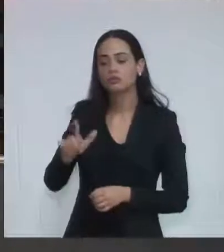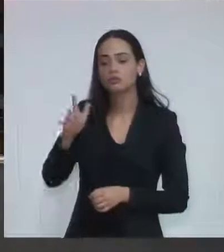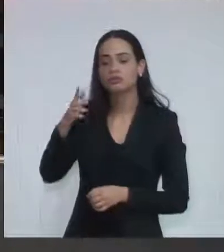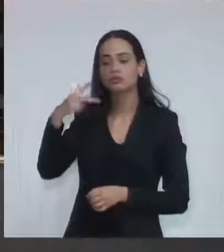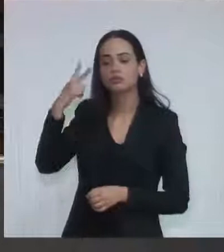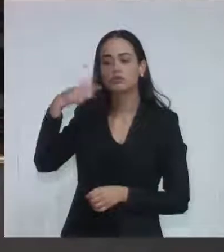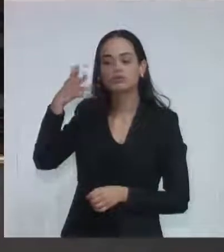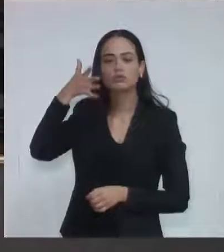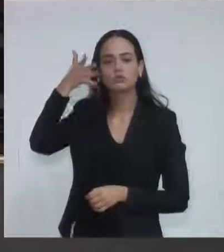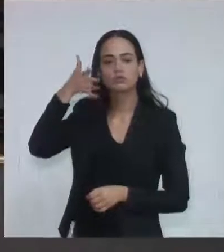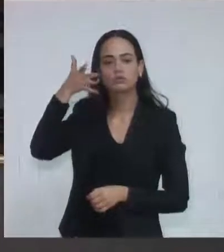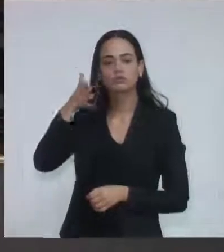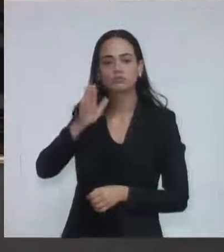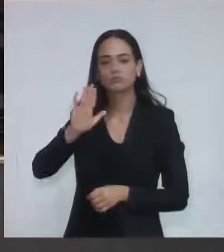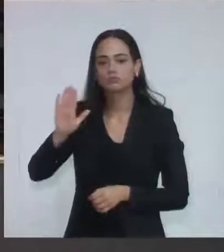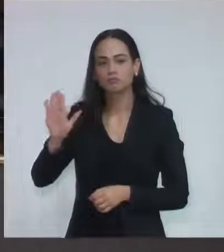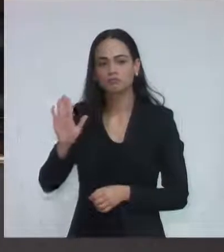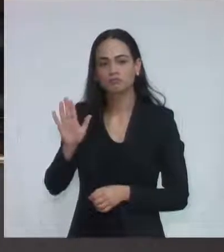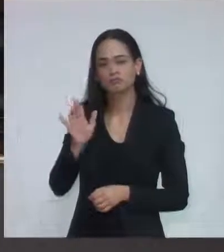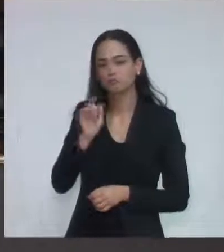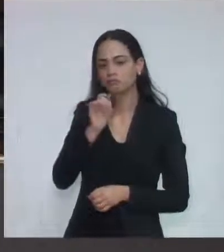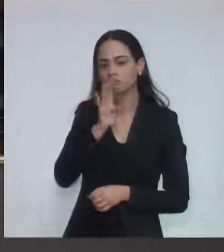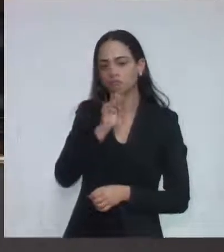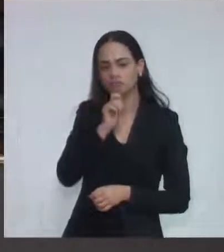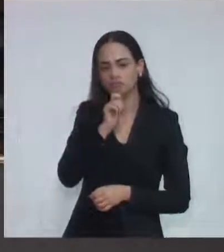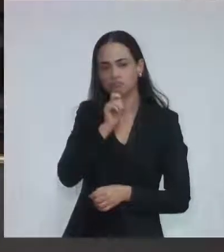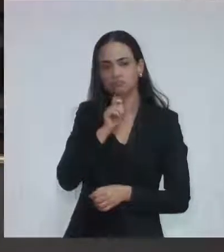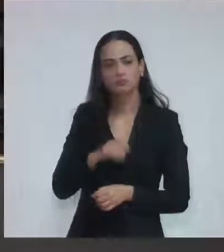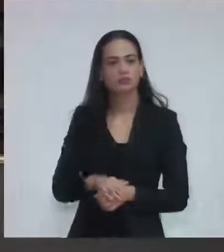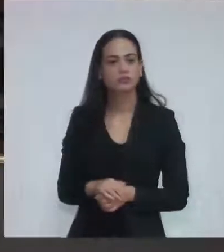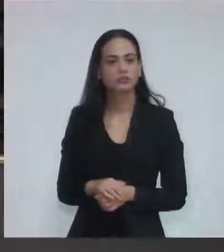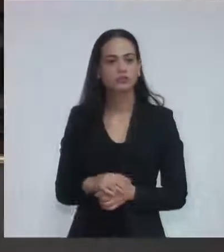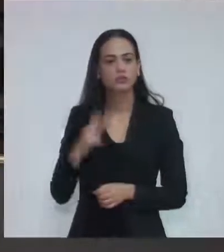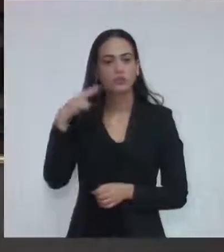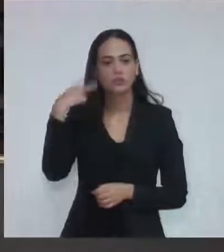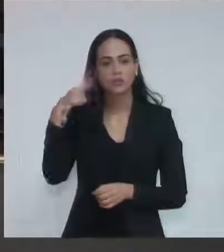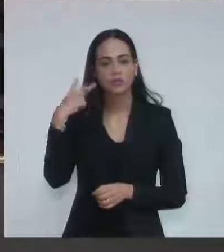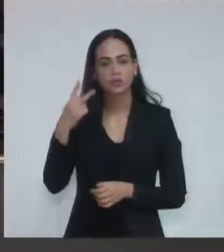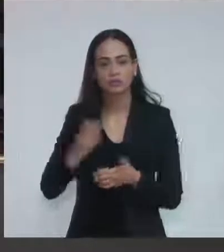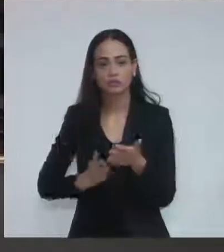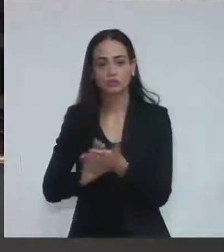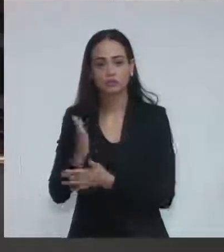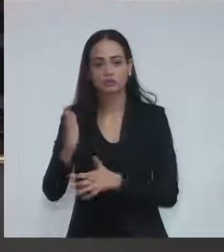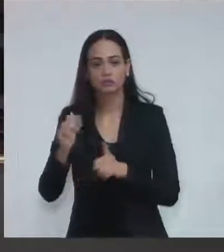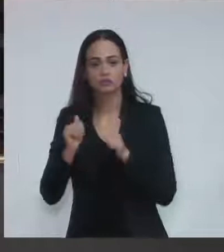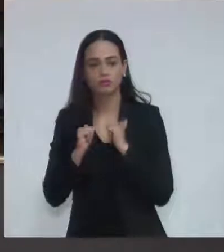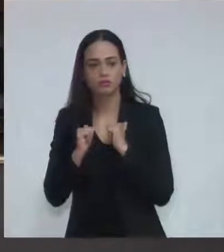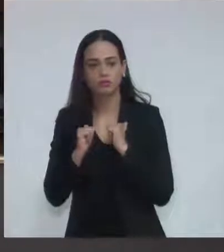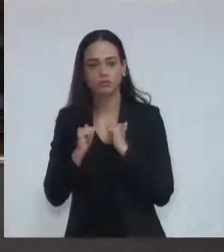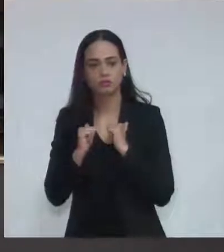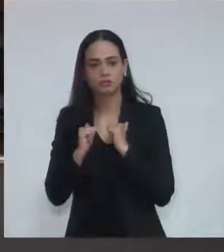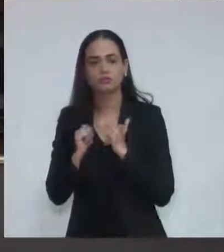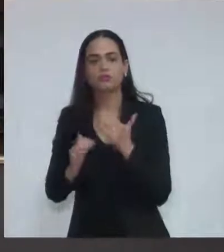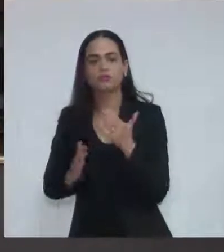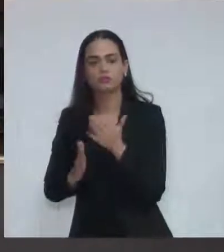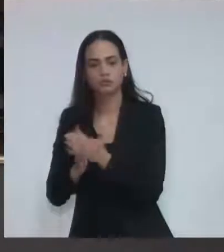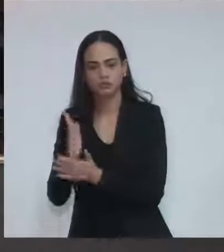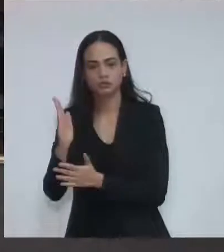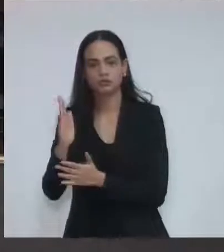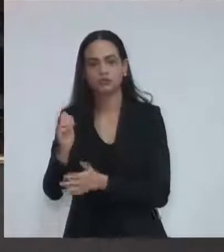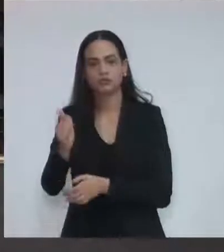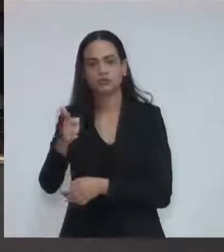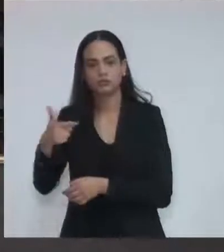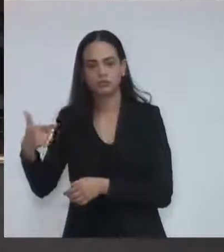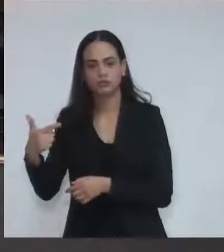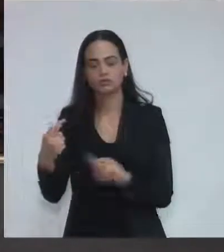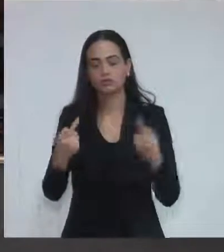Não havendo mais nenhuma manifestação de liderança, está em votação única. Os vereadores que aprovam, permaneçam como se encontra. Aprovado por 12 votos